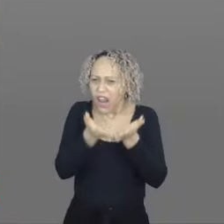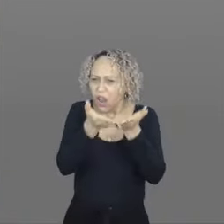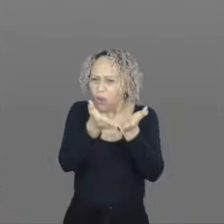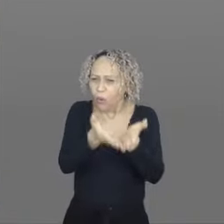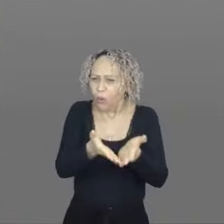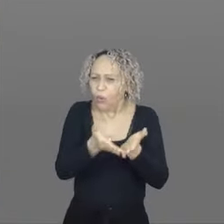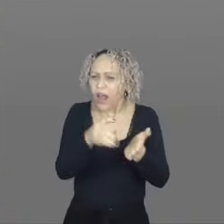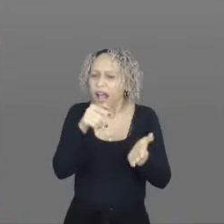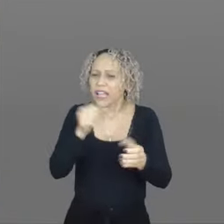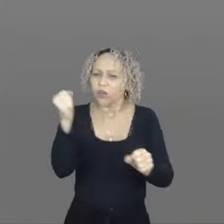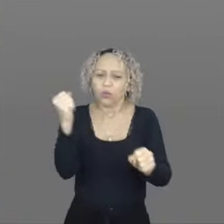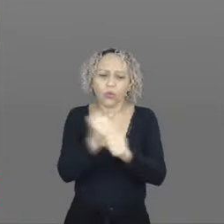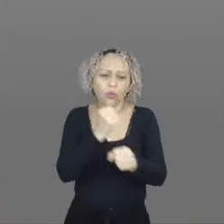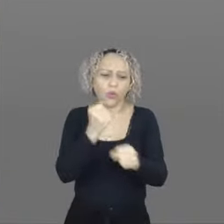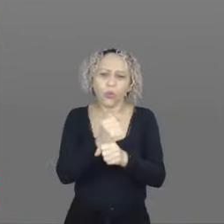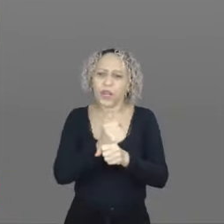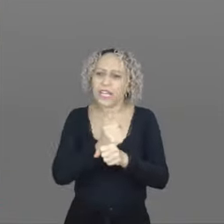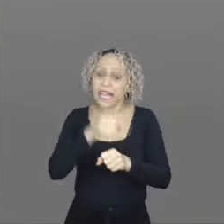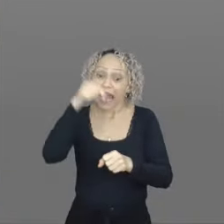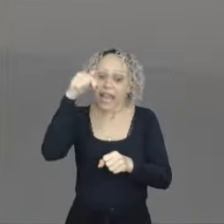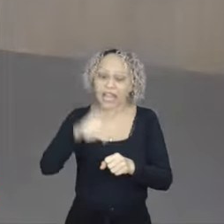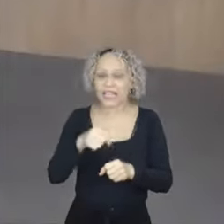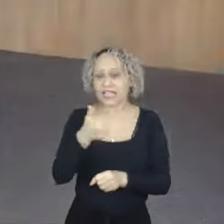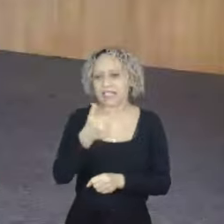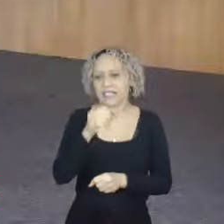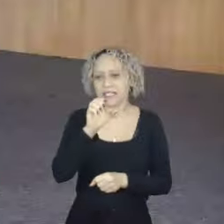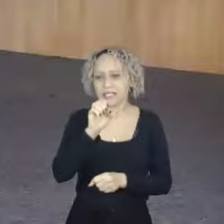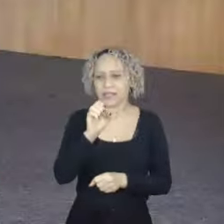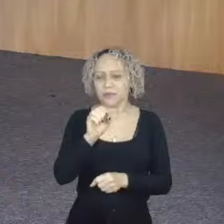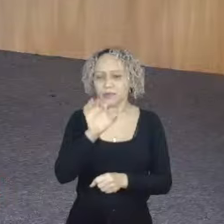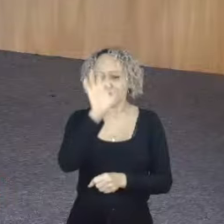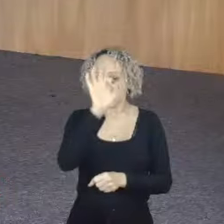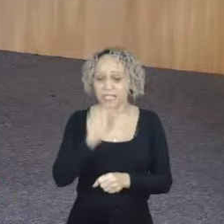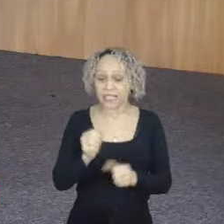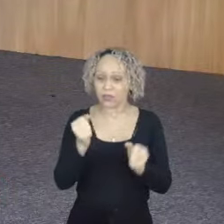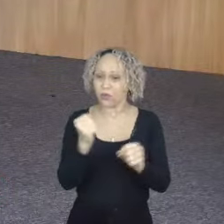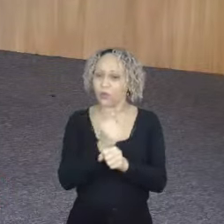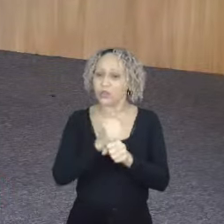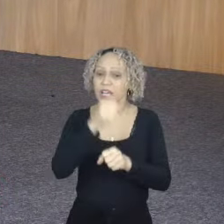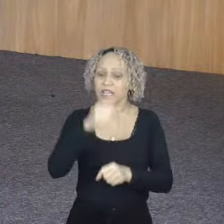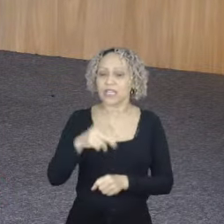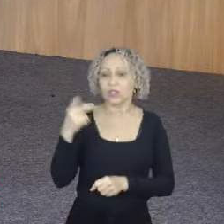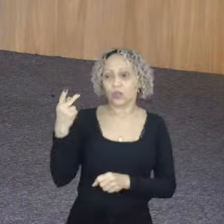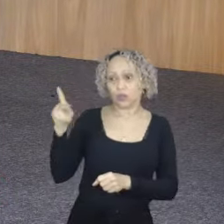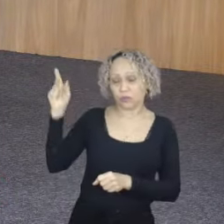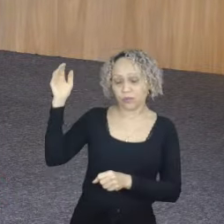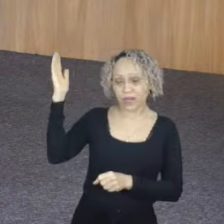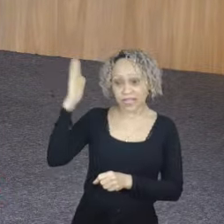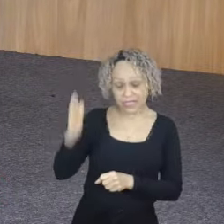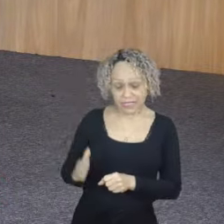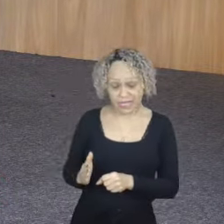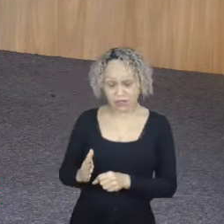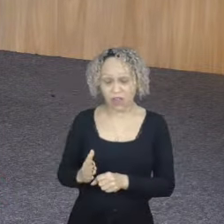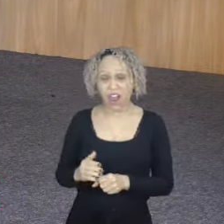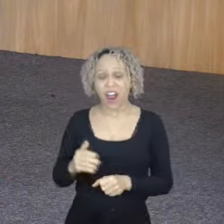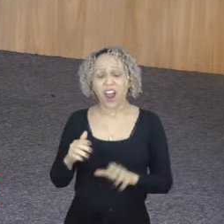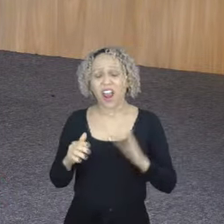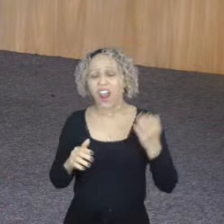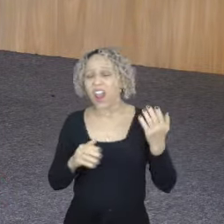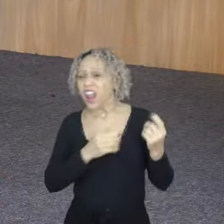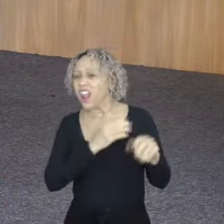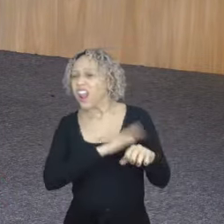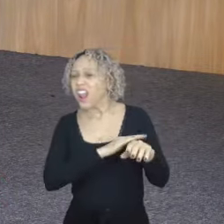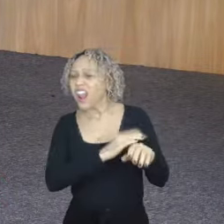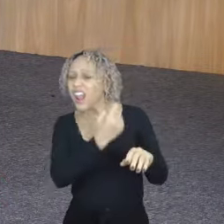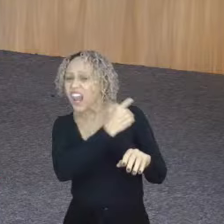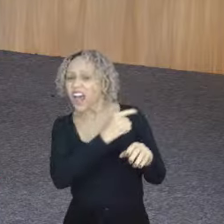de Desenvolvimento de Submarinos, que é um resultado da parceria estratégica Brasil-França, firmada lá em 2008, durante o